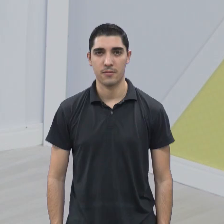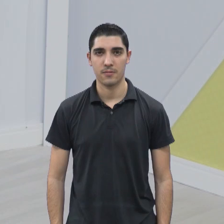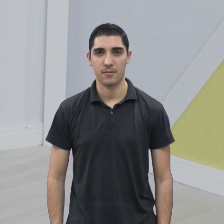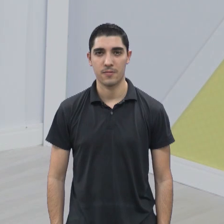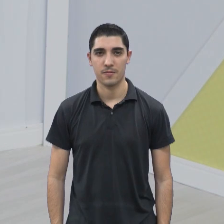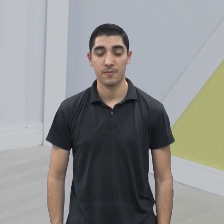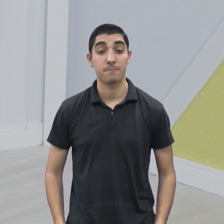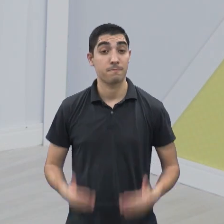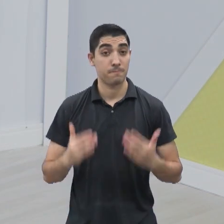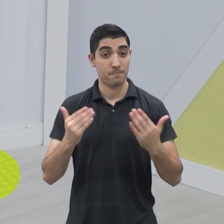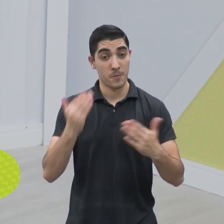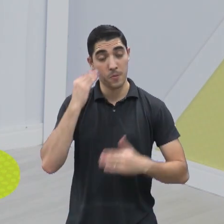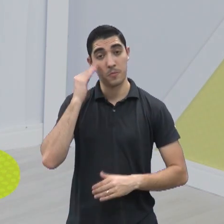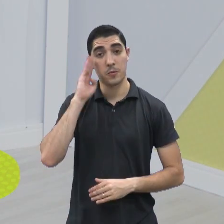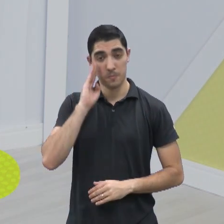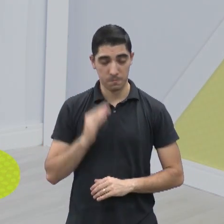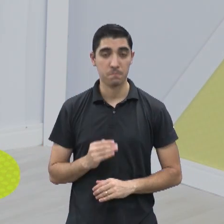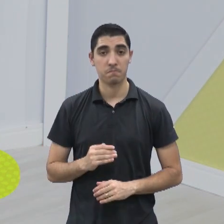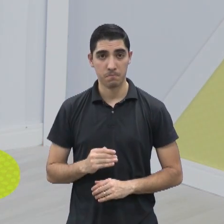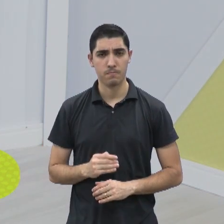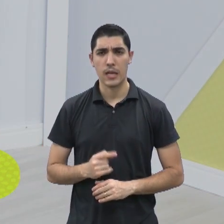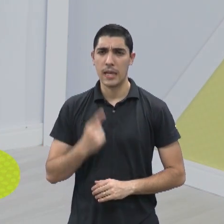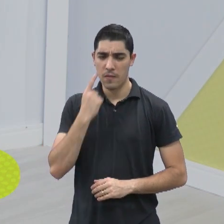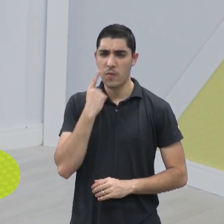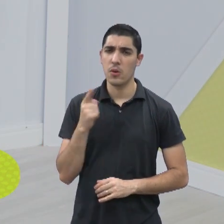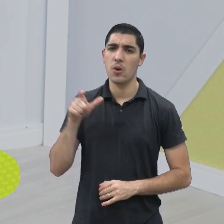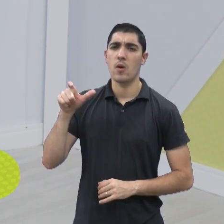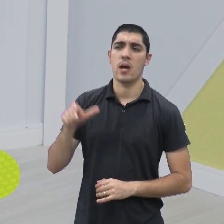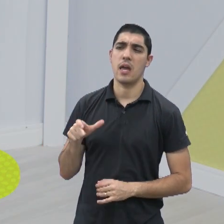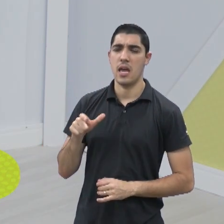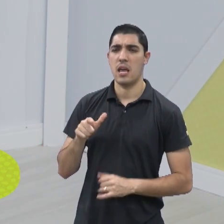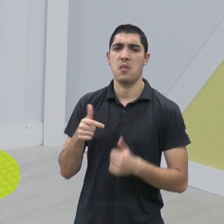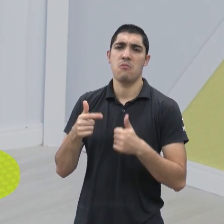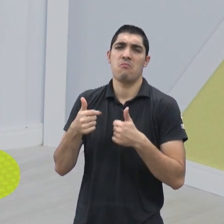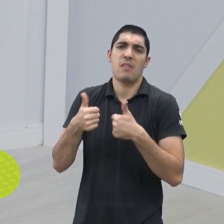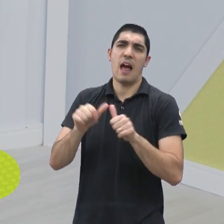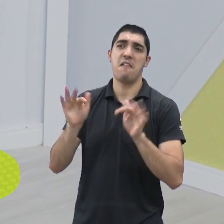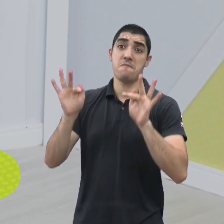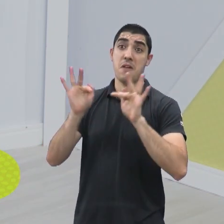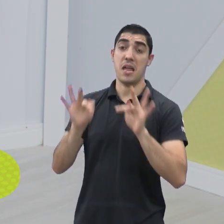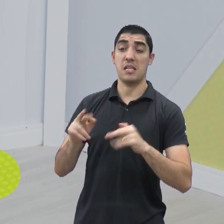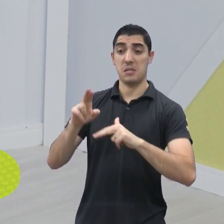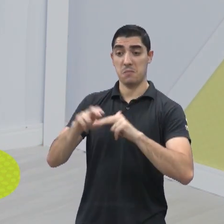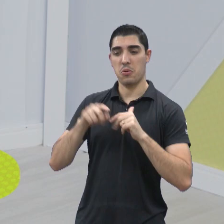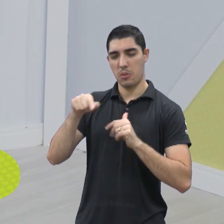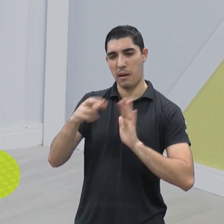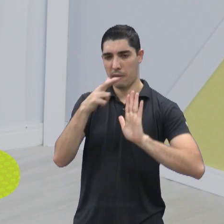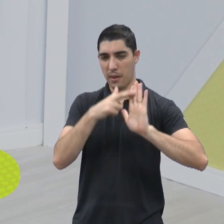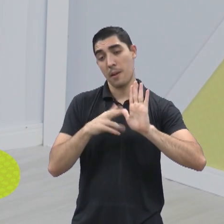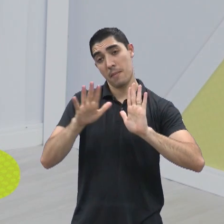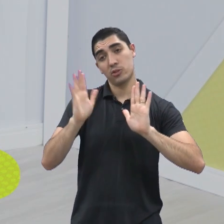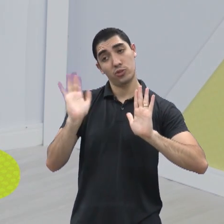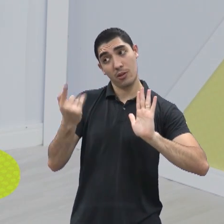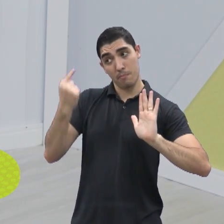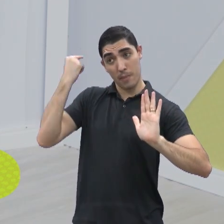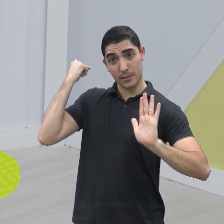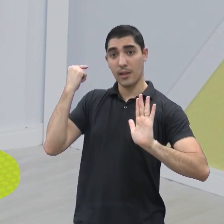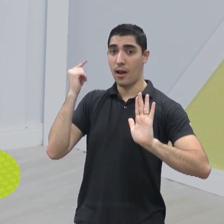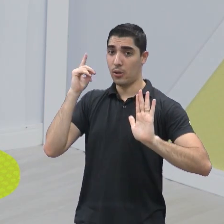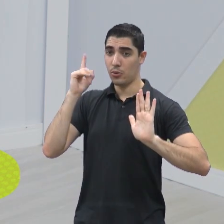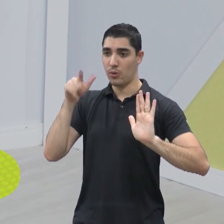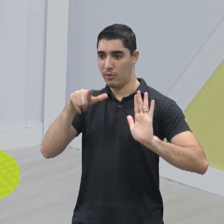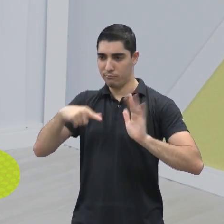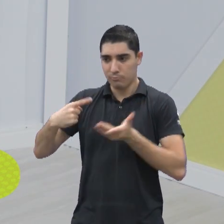Pois é, Brunão, aí o pessoal não está muito contente com o regulamento, mas foi assinado lá atrás, todo mundo concordou. São José que hoje tem a 5ª melhor